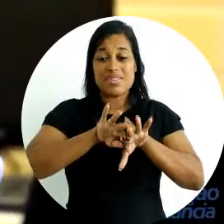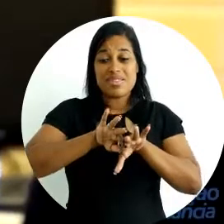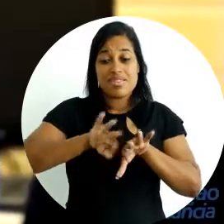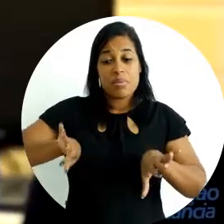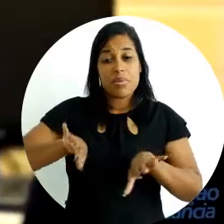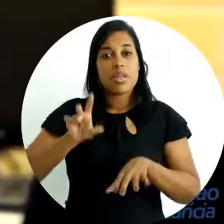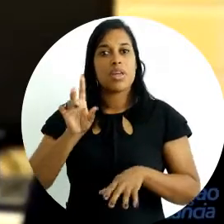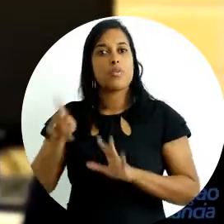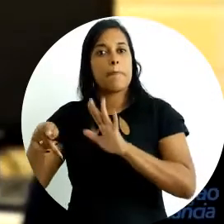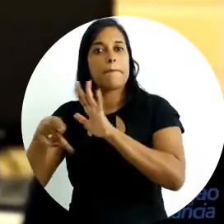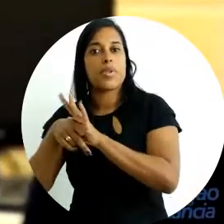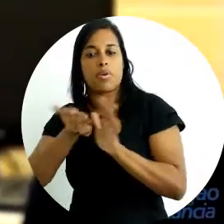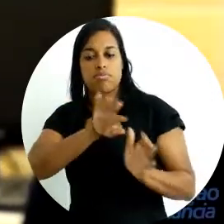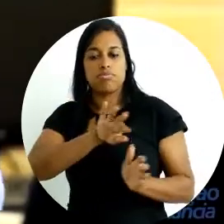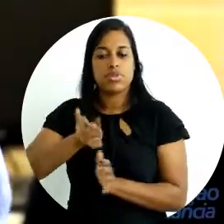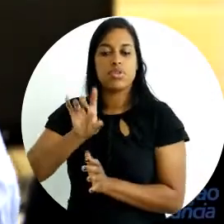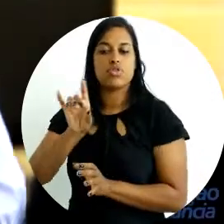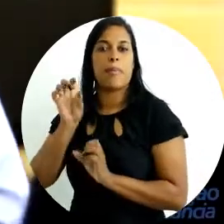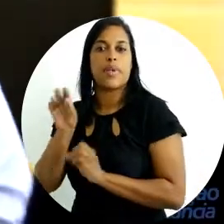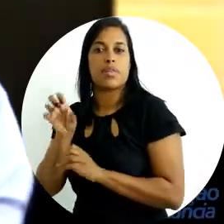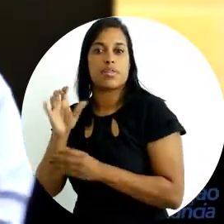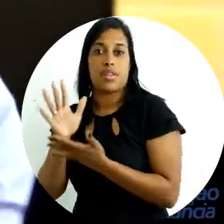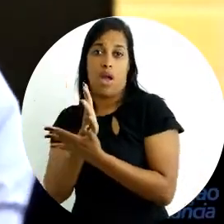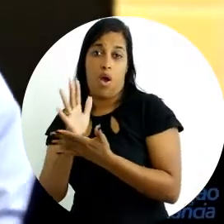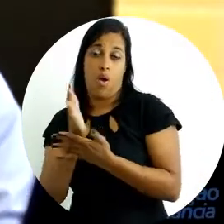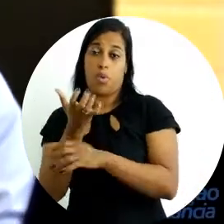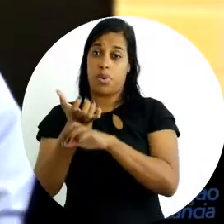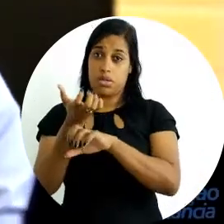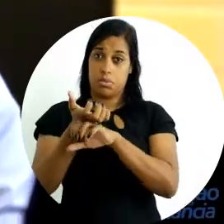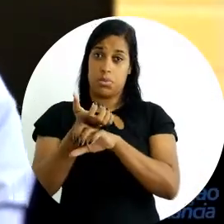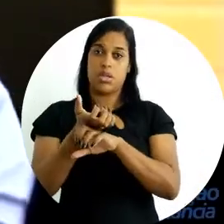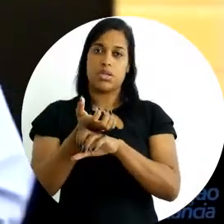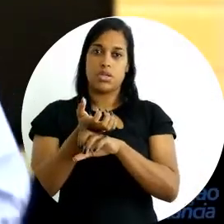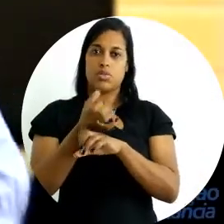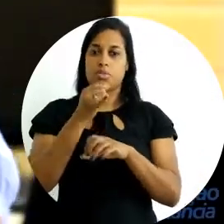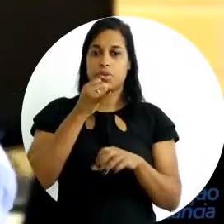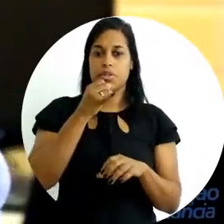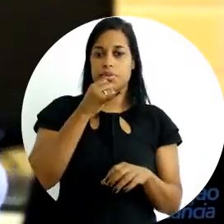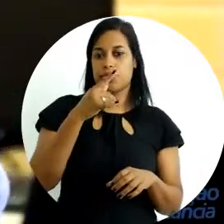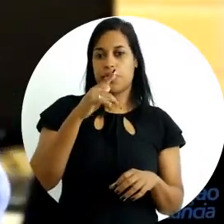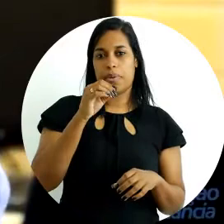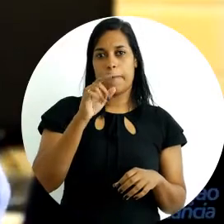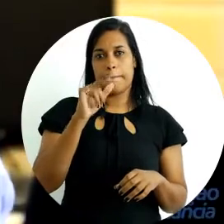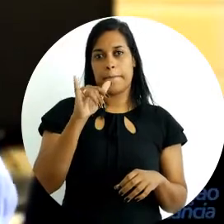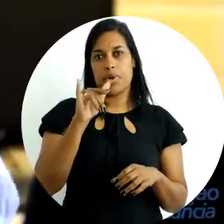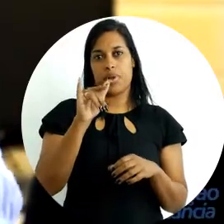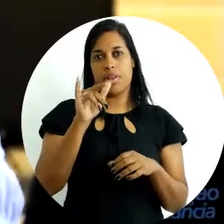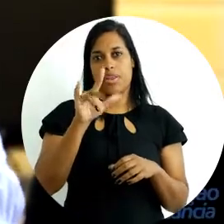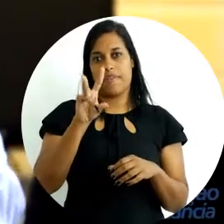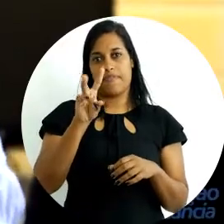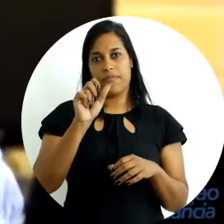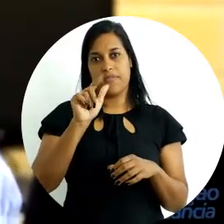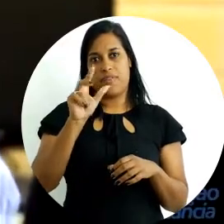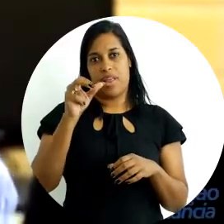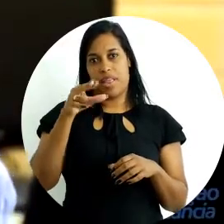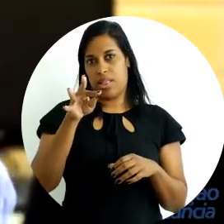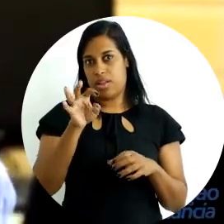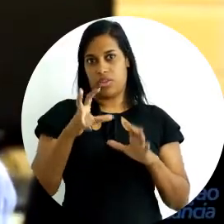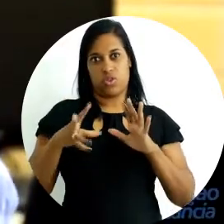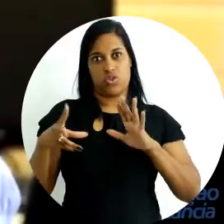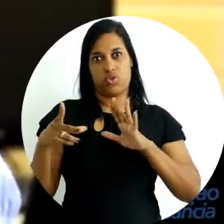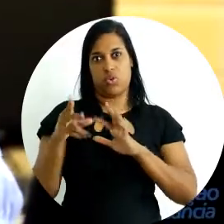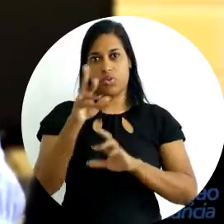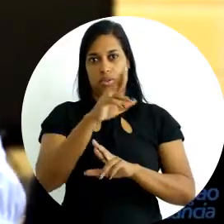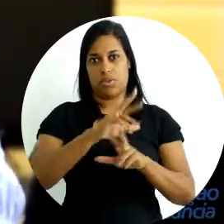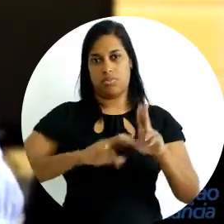dizer, separados para ensinar determinadas disciplinas. Eles não eram polivalentes, ou seja, ensinavam todas